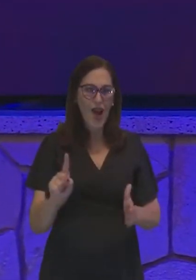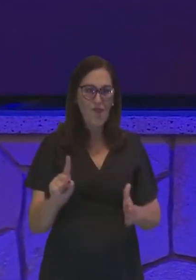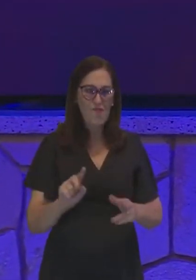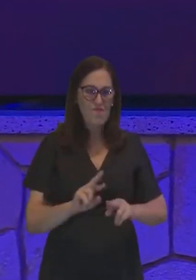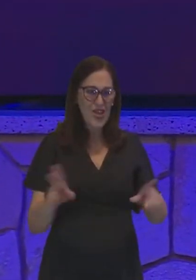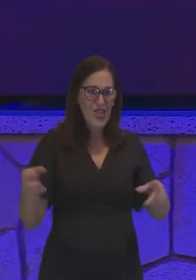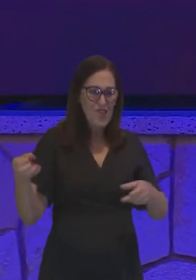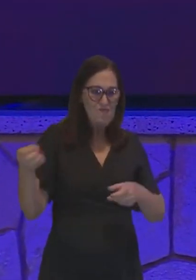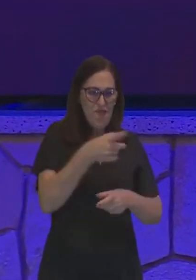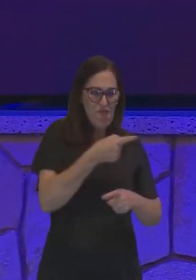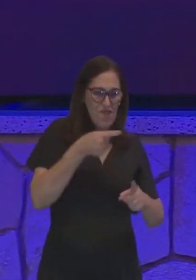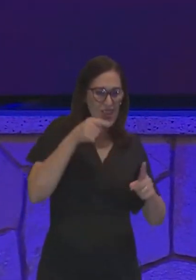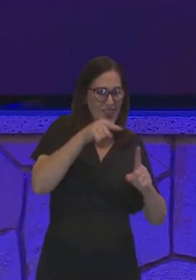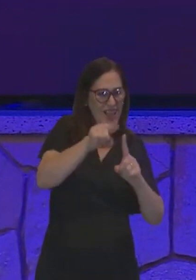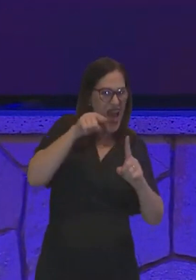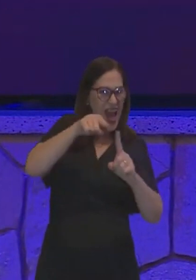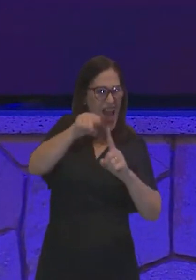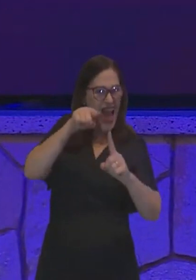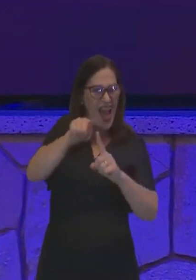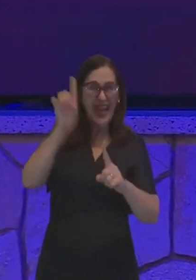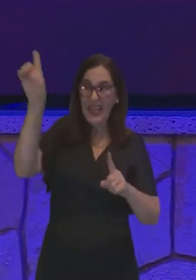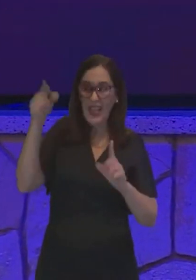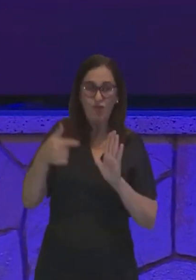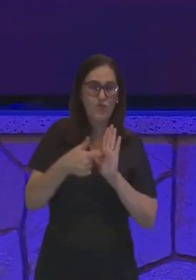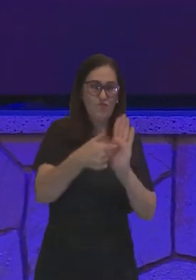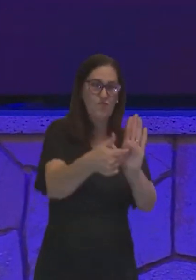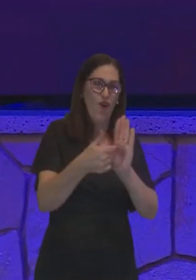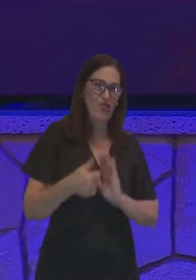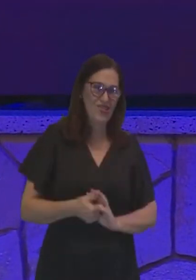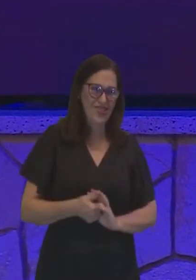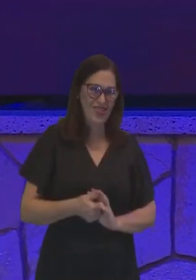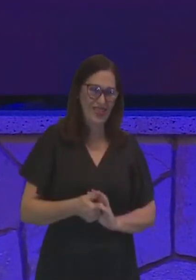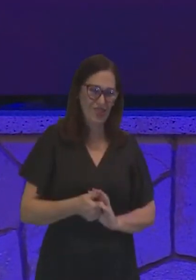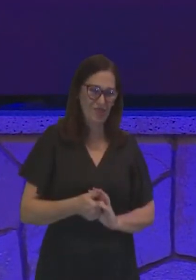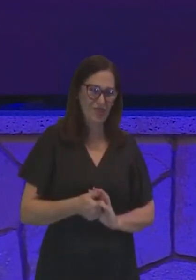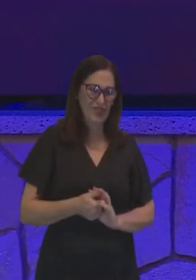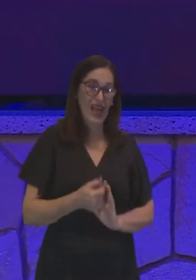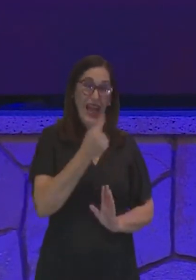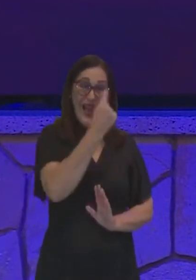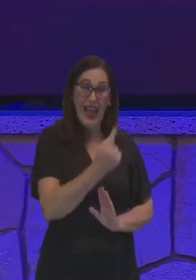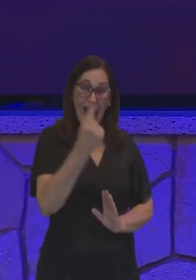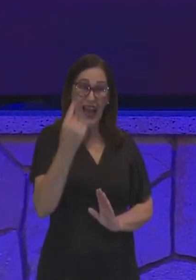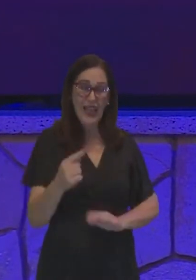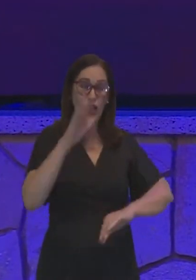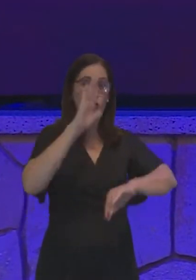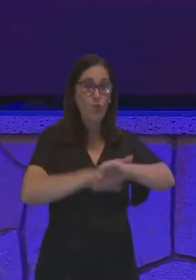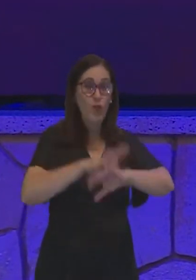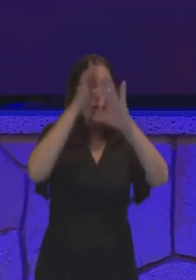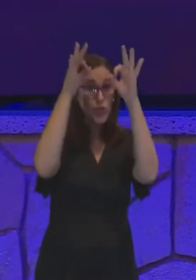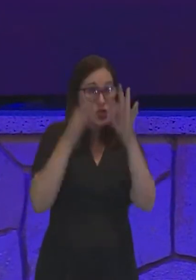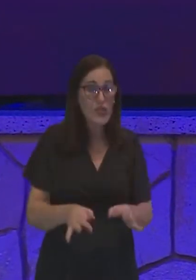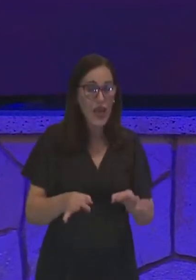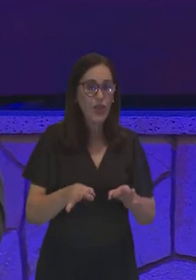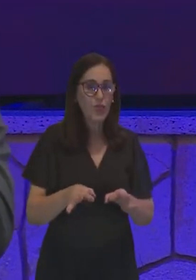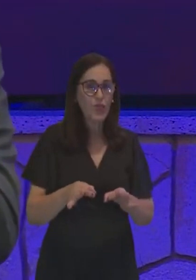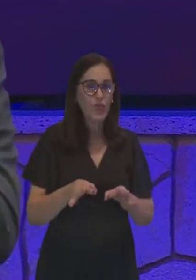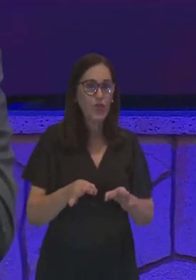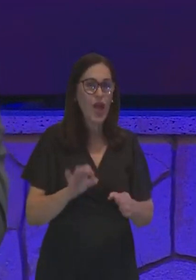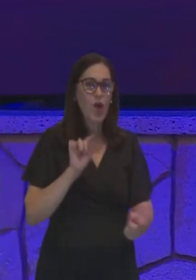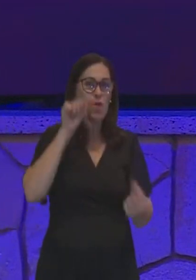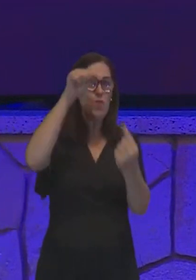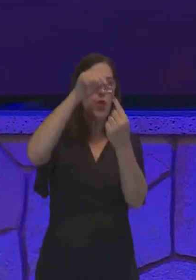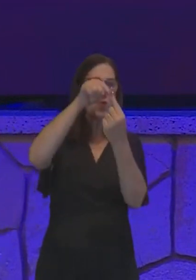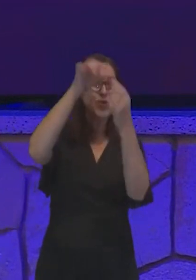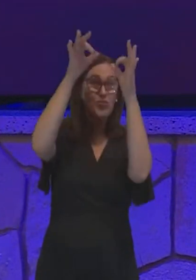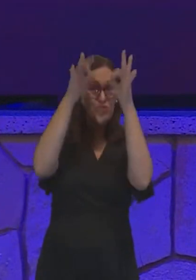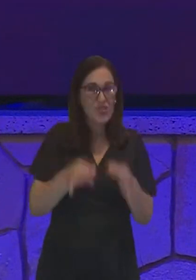situações desafiadoras que Deus envia, cada uma em seu devido tempo e com o devido